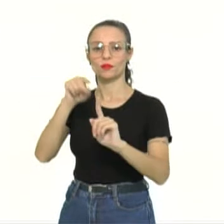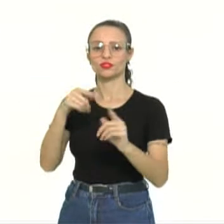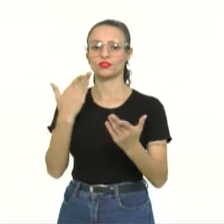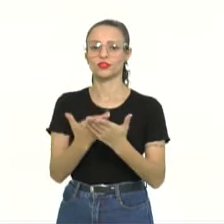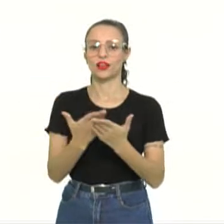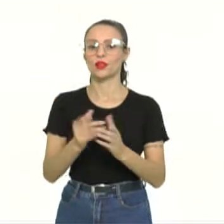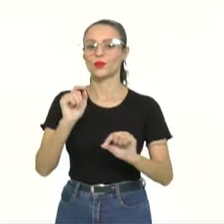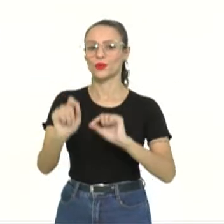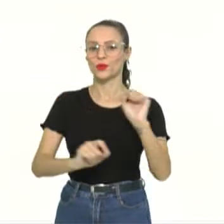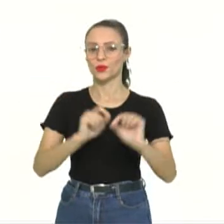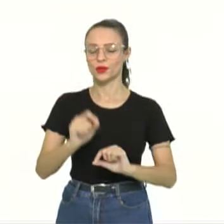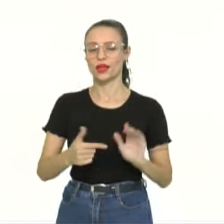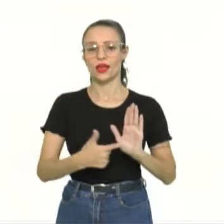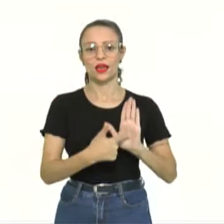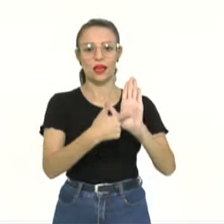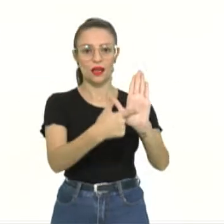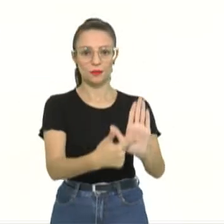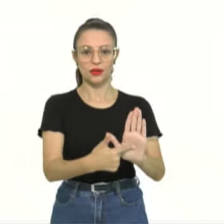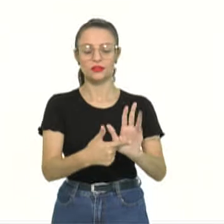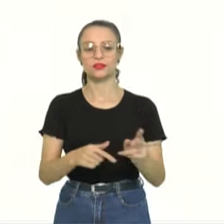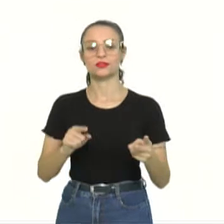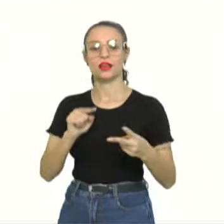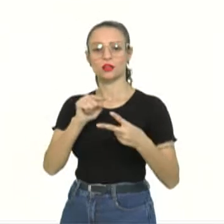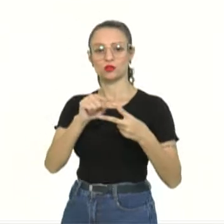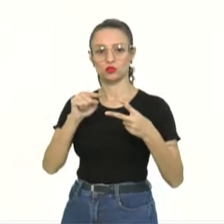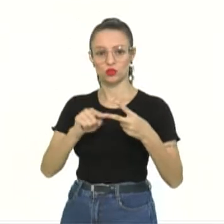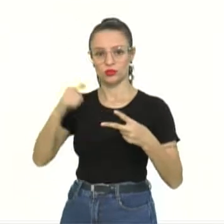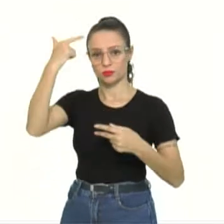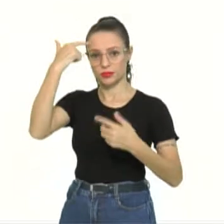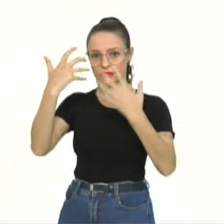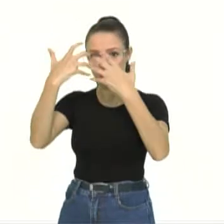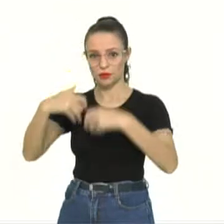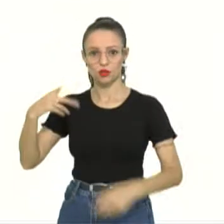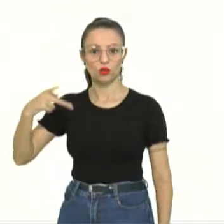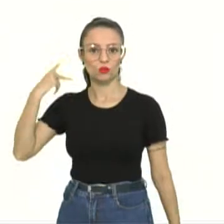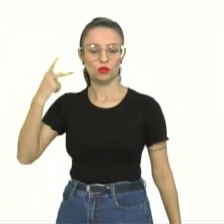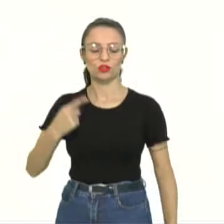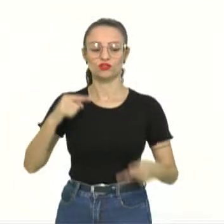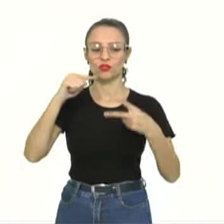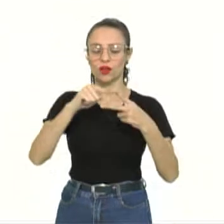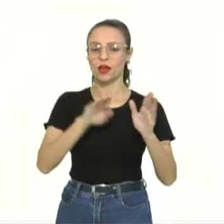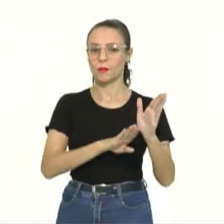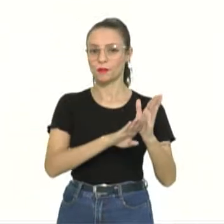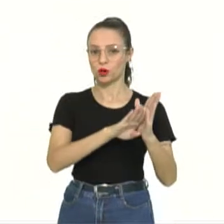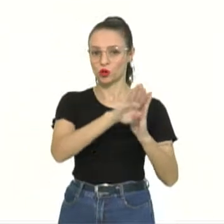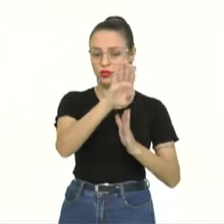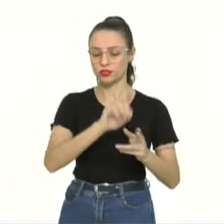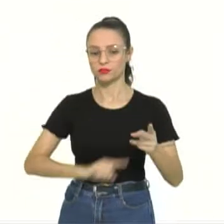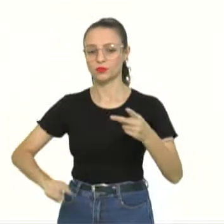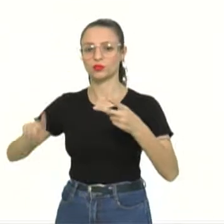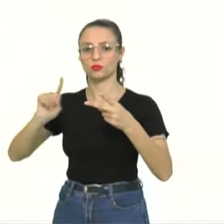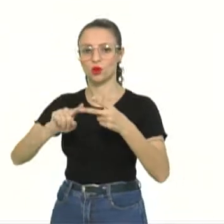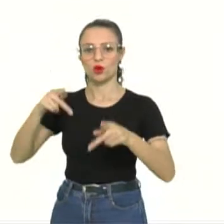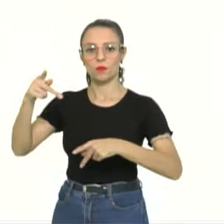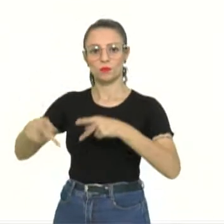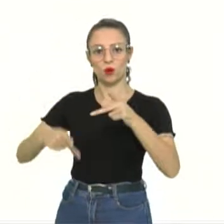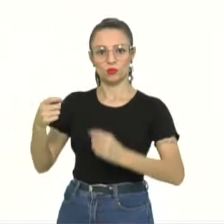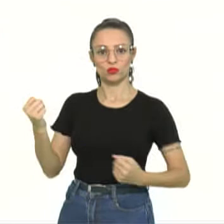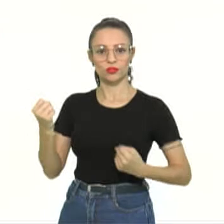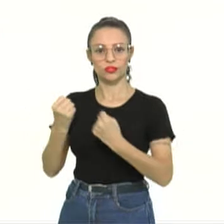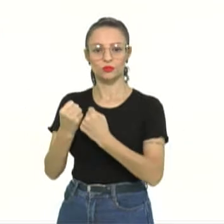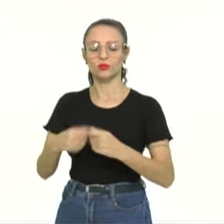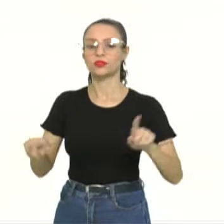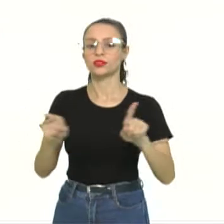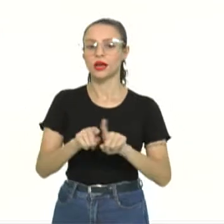aula são os seguintes apresentar duas correntes do pensamento político o progressismo de um lado e o populismo por outro